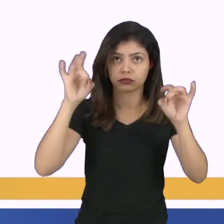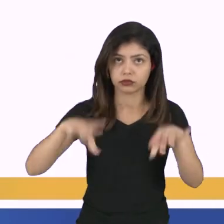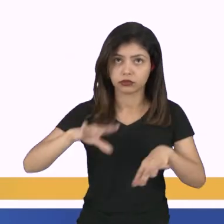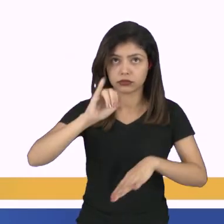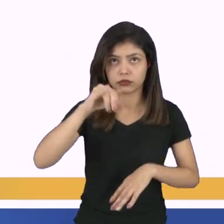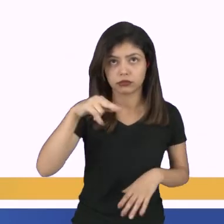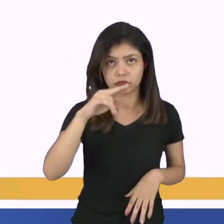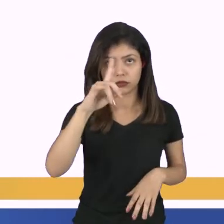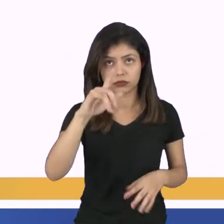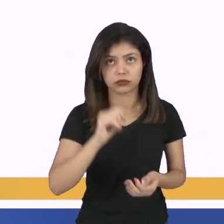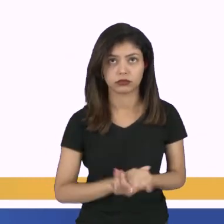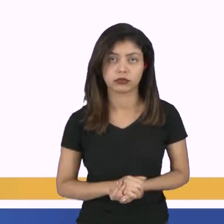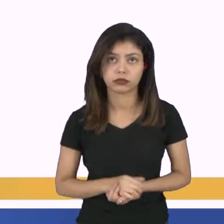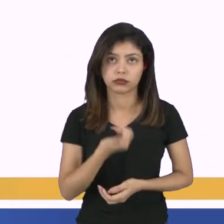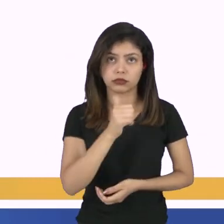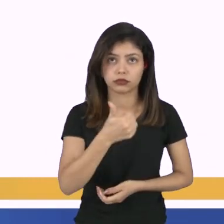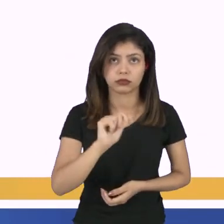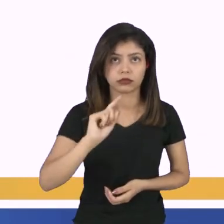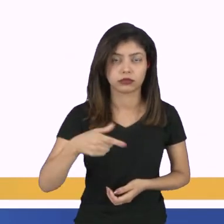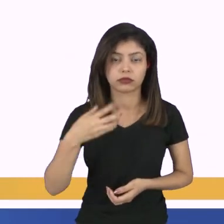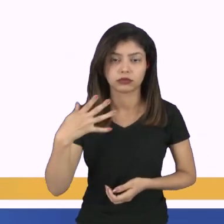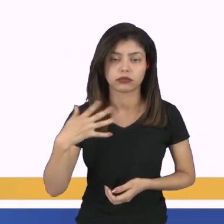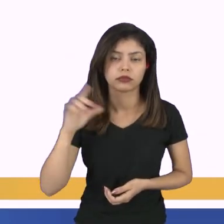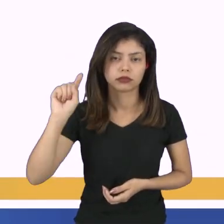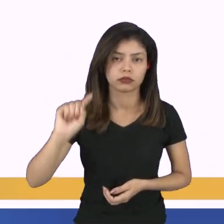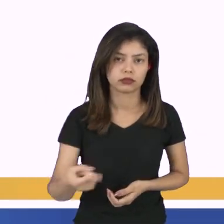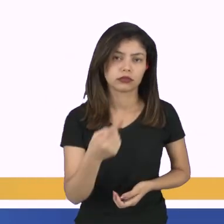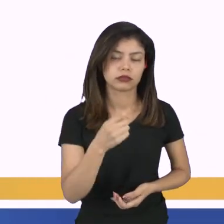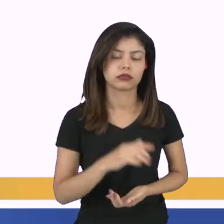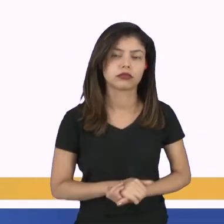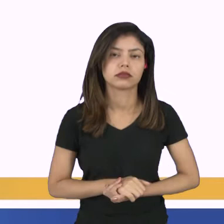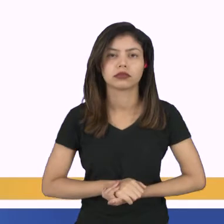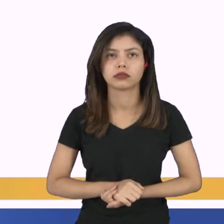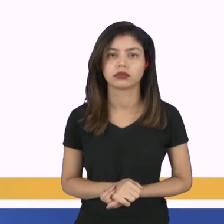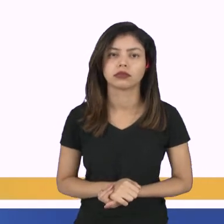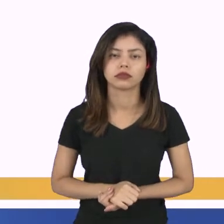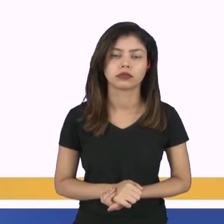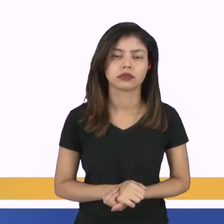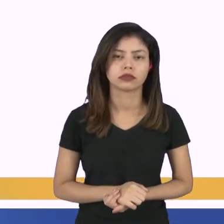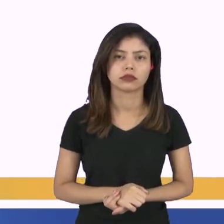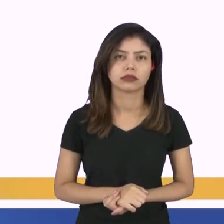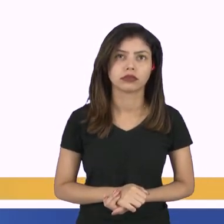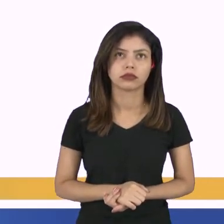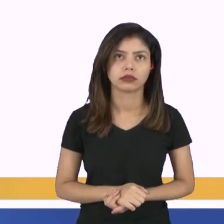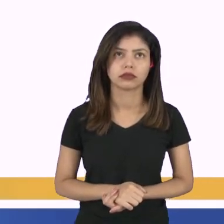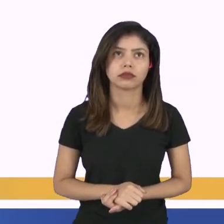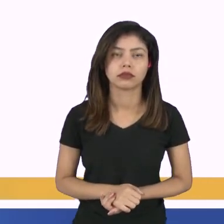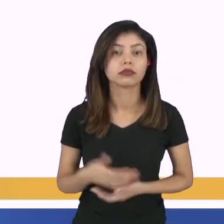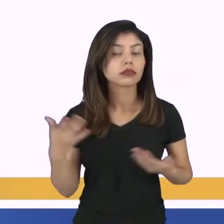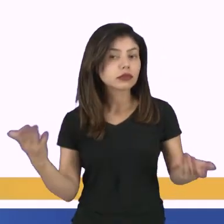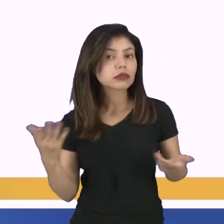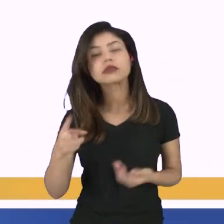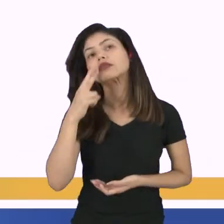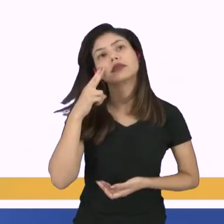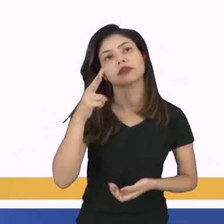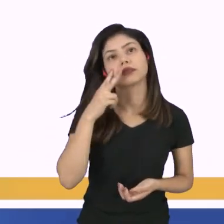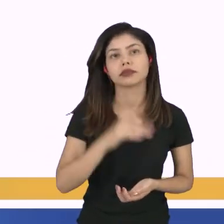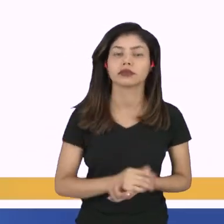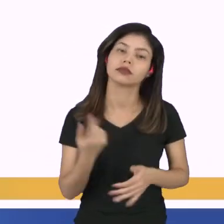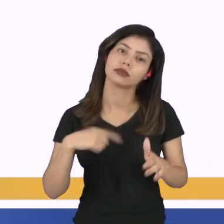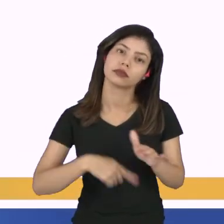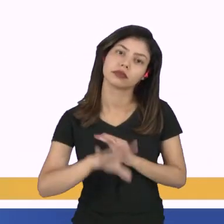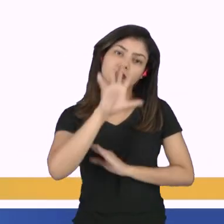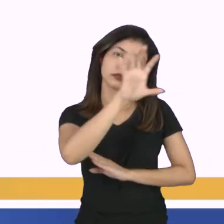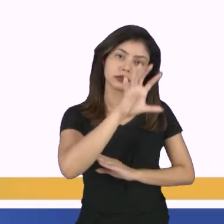Índia ali com apenas 11,4 mil hectares. Certo, pessoal? E aí vocês podem ver que dentro